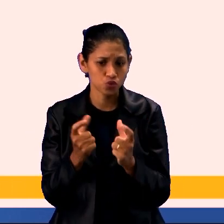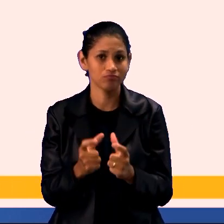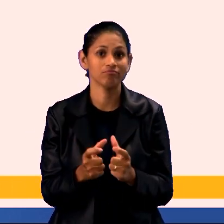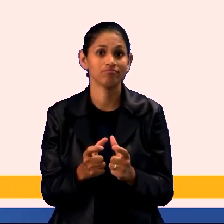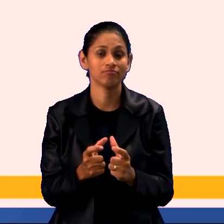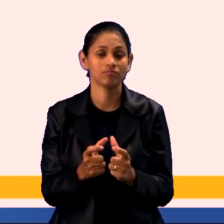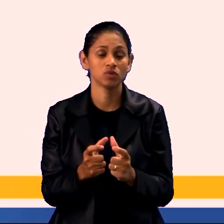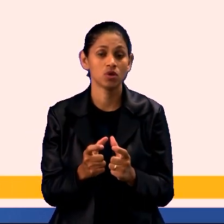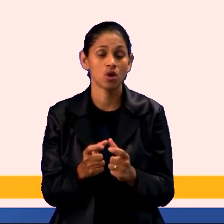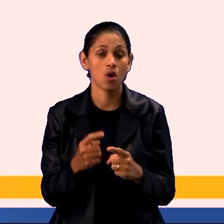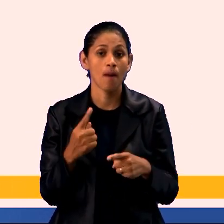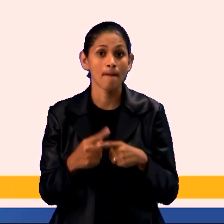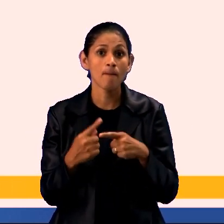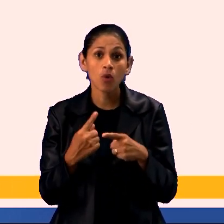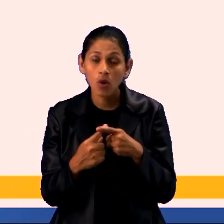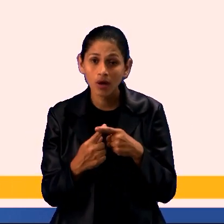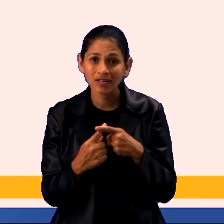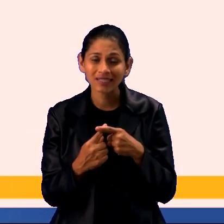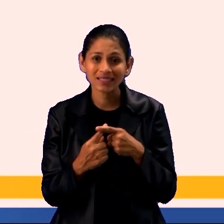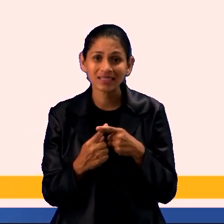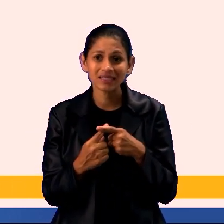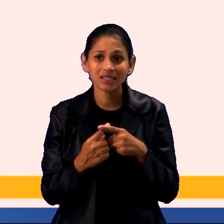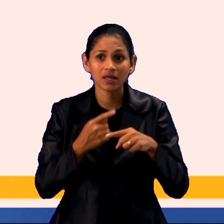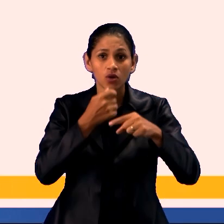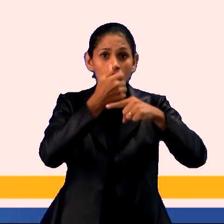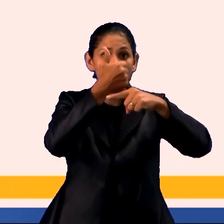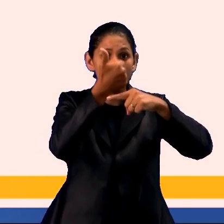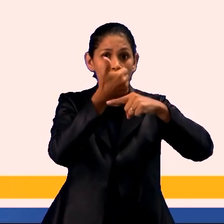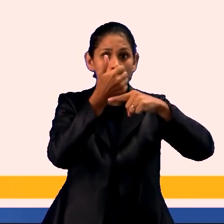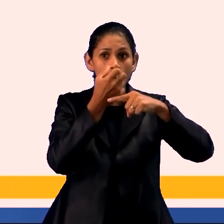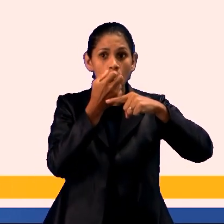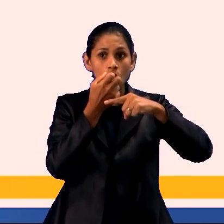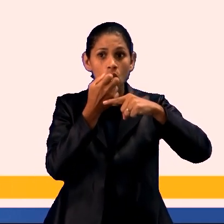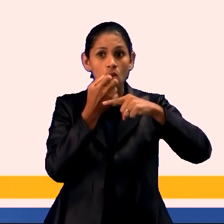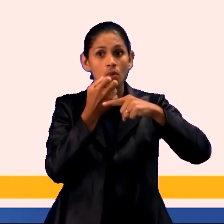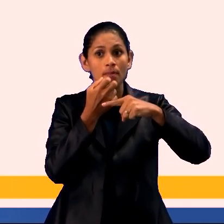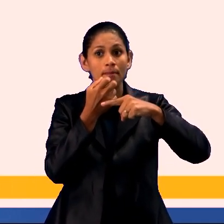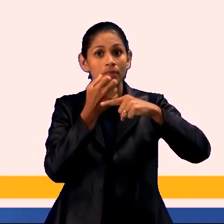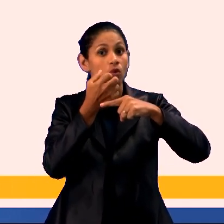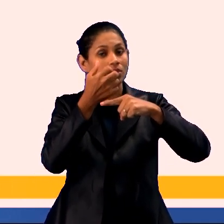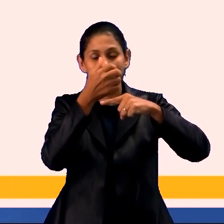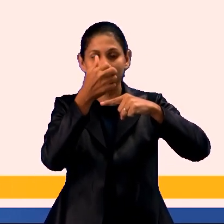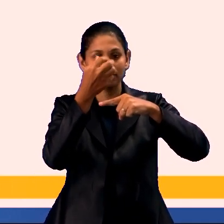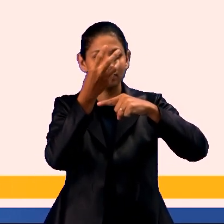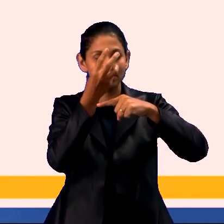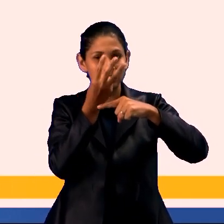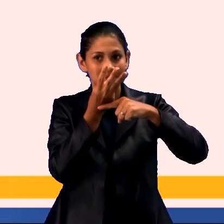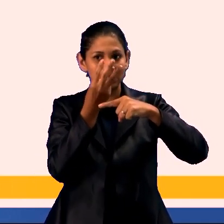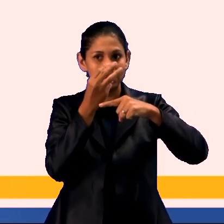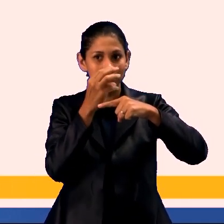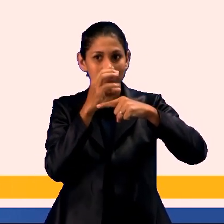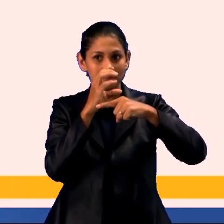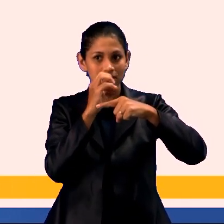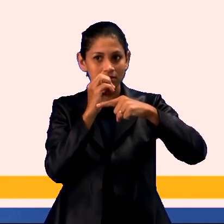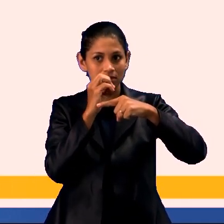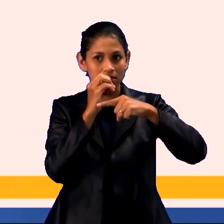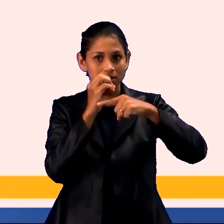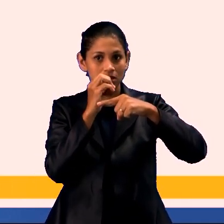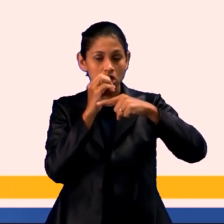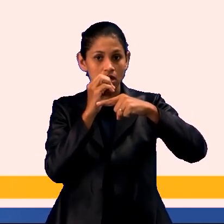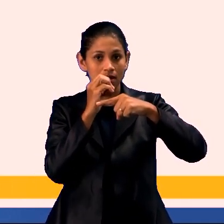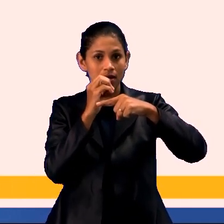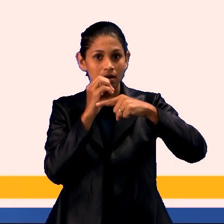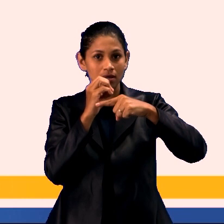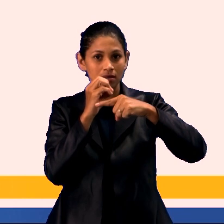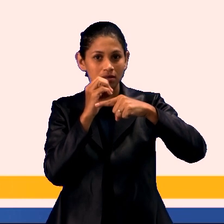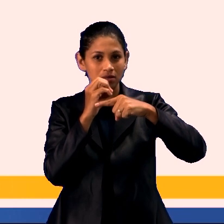quanto o denominador, têm uma divisão em comum. Quem? O 2. 30 dividido para 2 dá 15, 16 dividido para 2